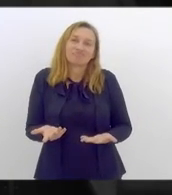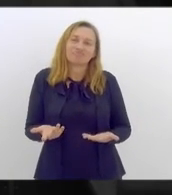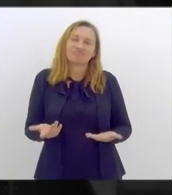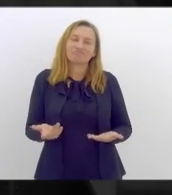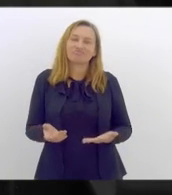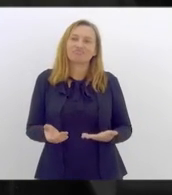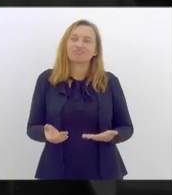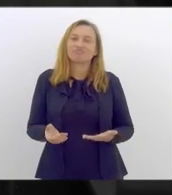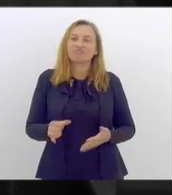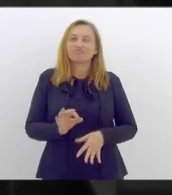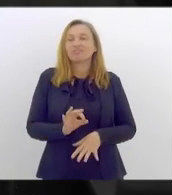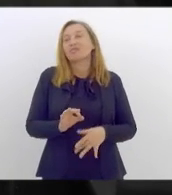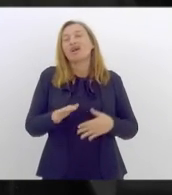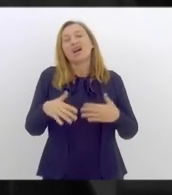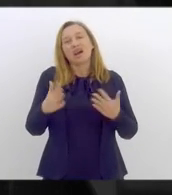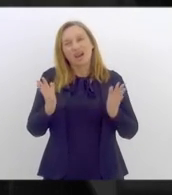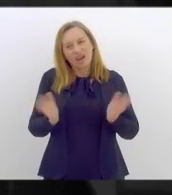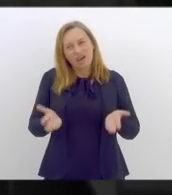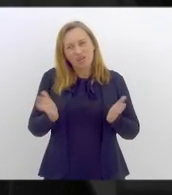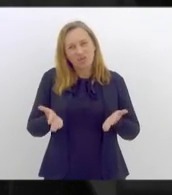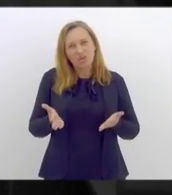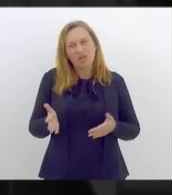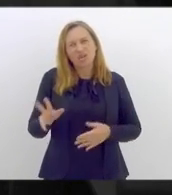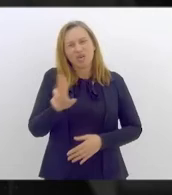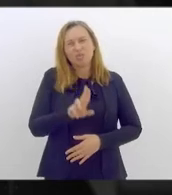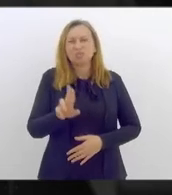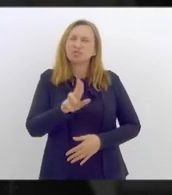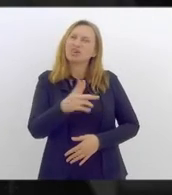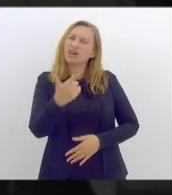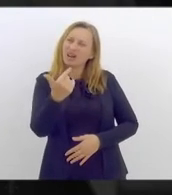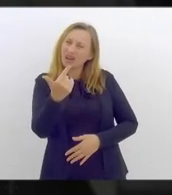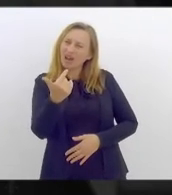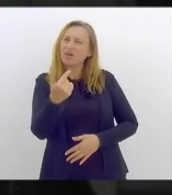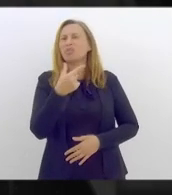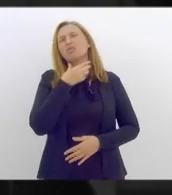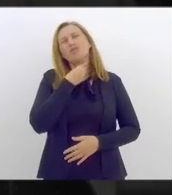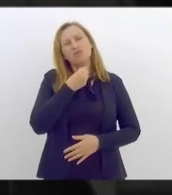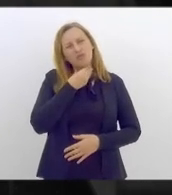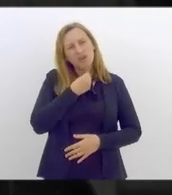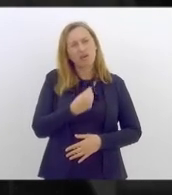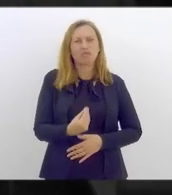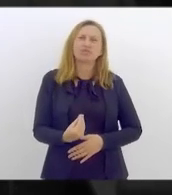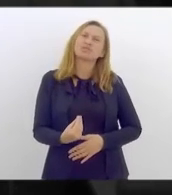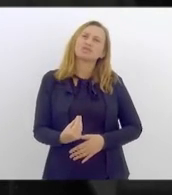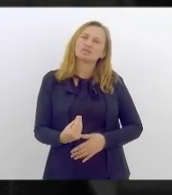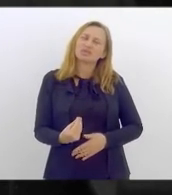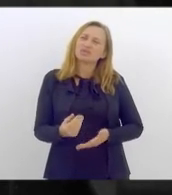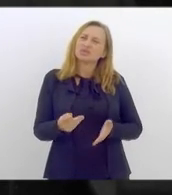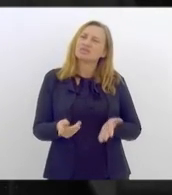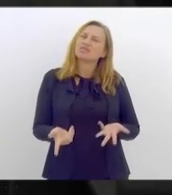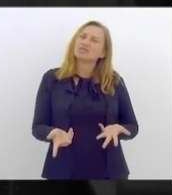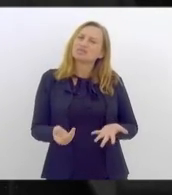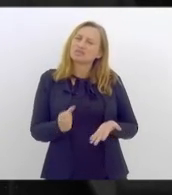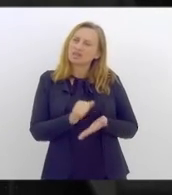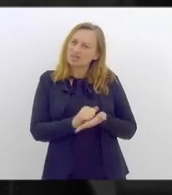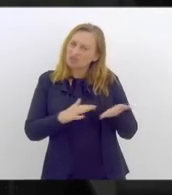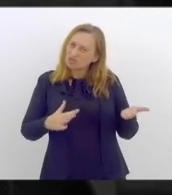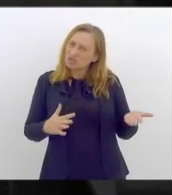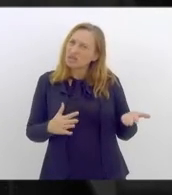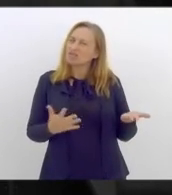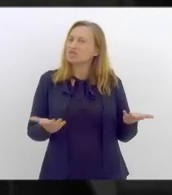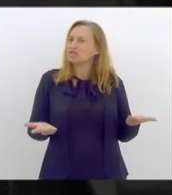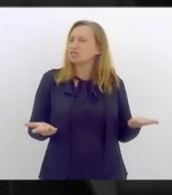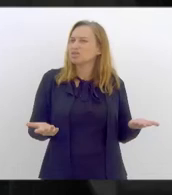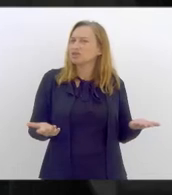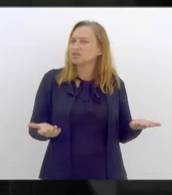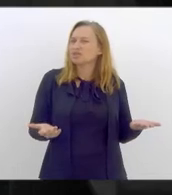agora levá-las a portar se moléculas de fuzis como parte da atividade lúdica Deputado Luiz Paulo como parte da atividade